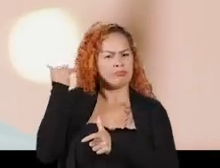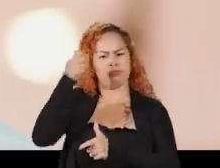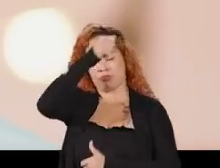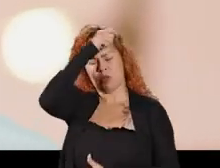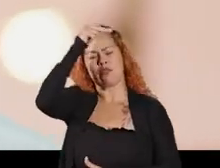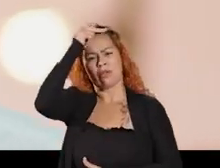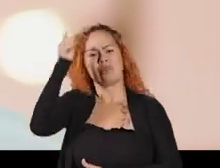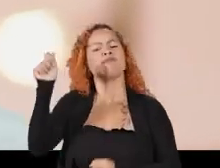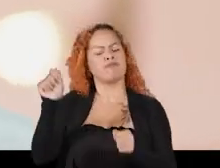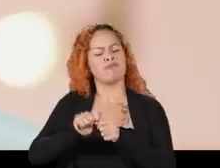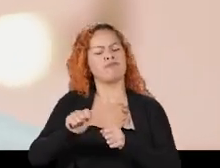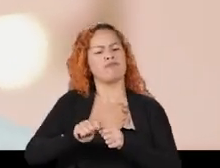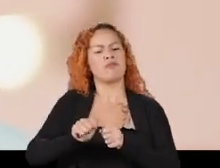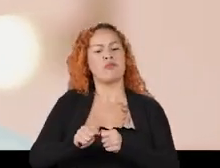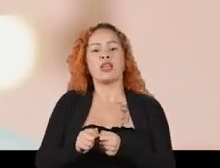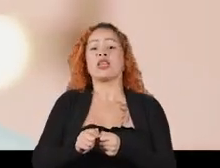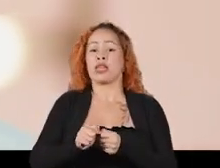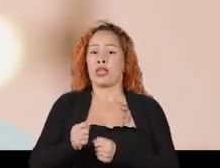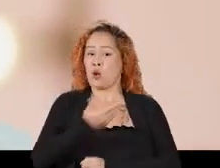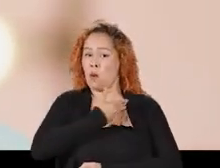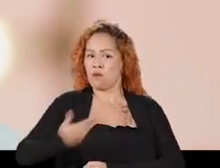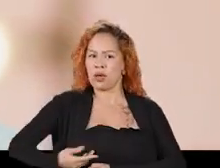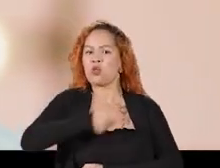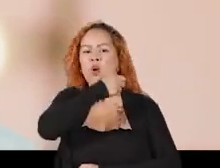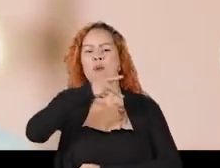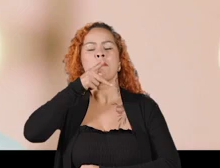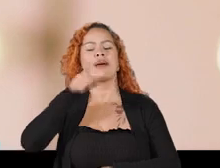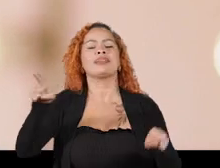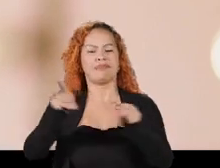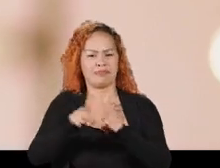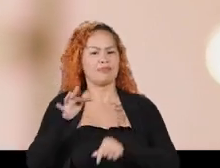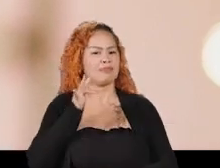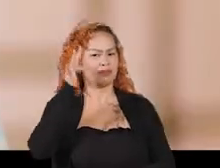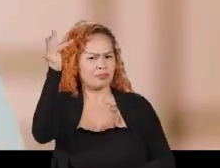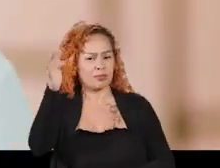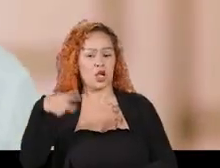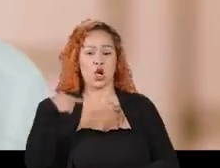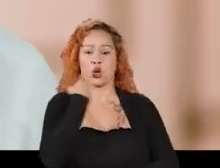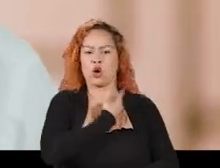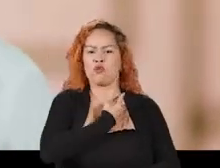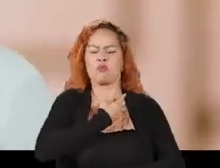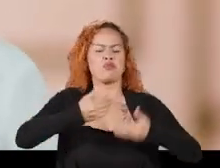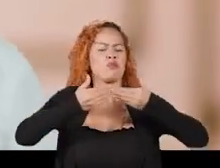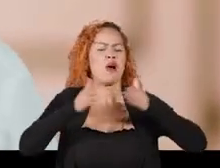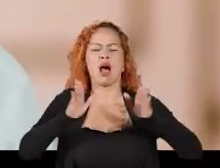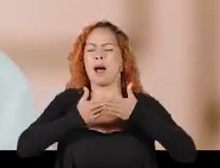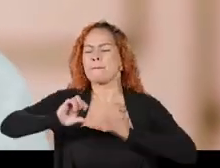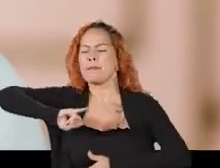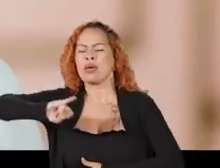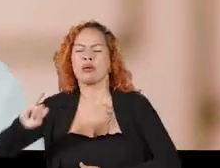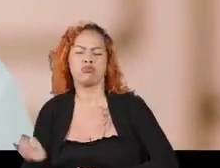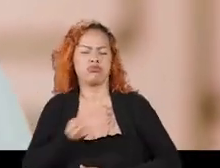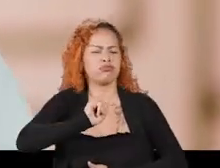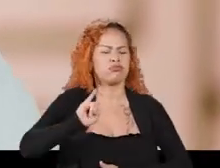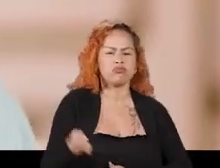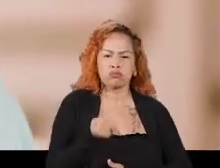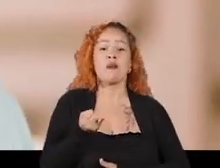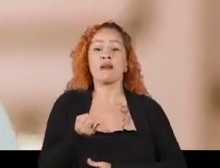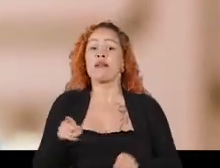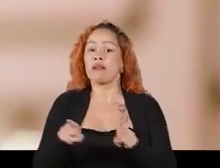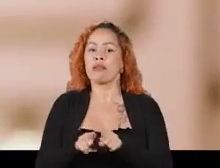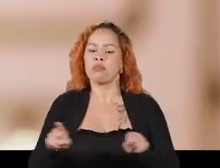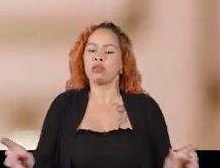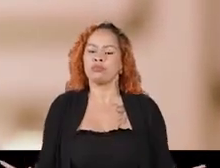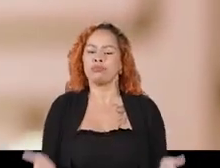Eu fiz isso quando fui prefeito de Macapá e vou fazer como governador do Amapá. Nós iremos ativar as janelas de oportunidades que já